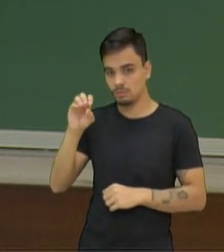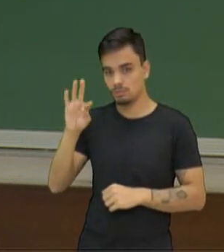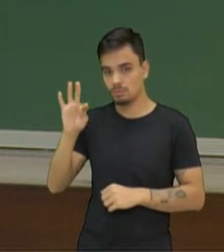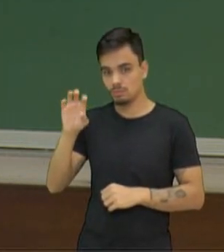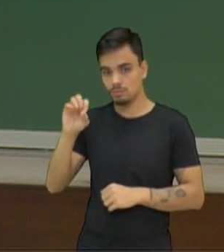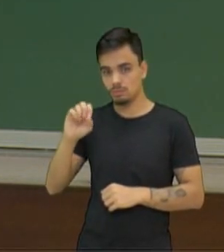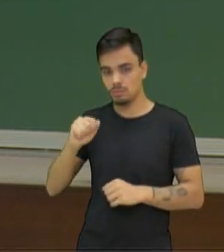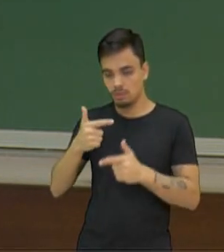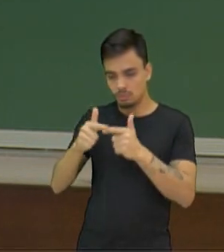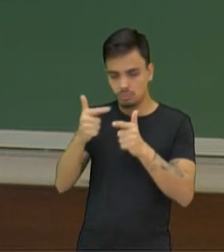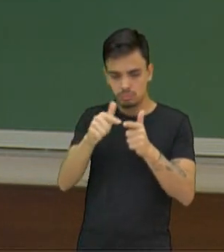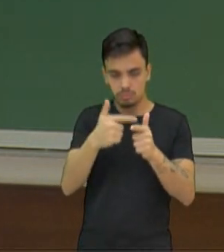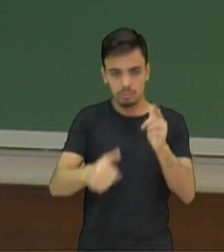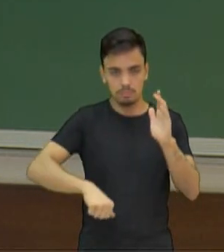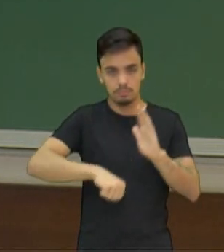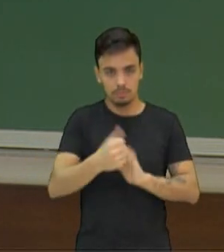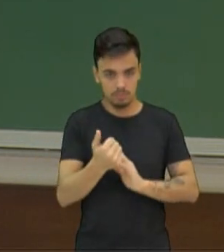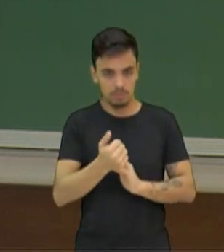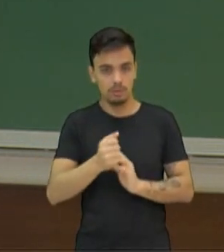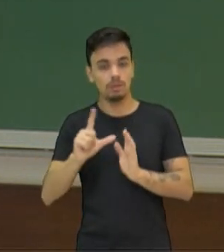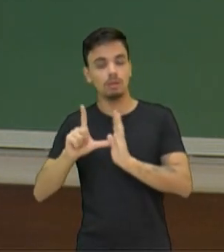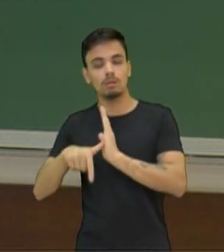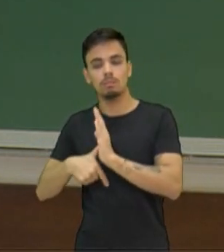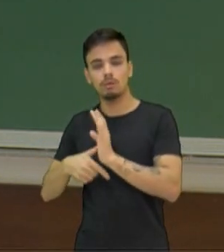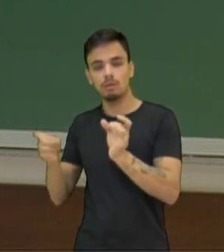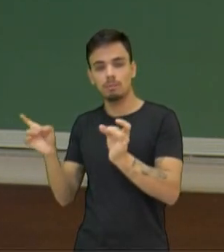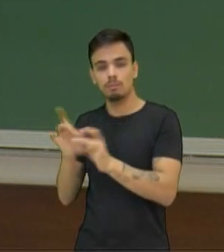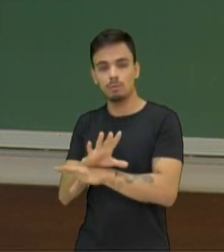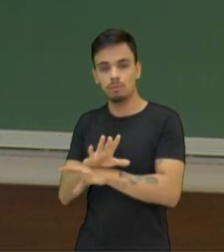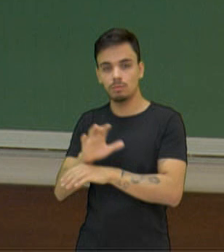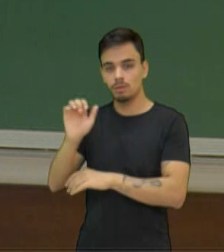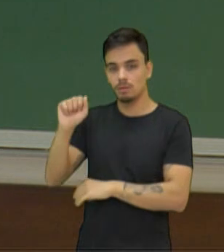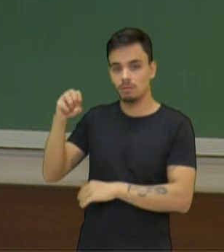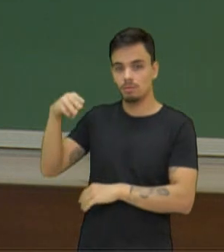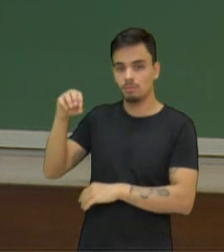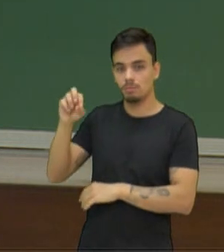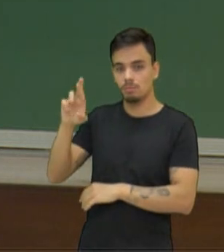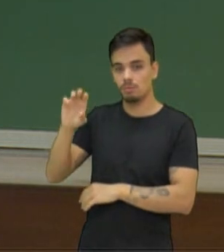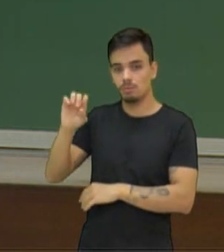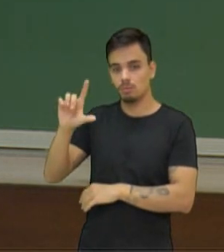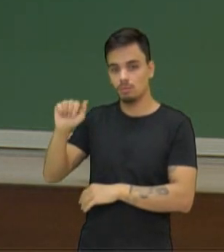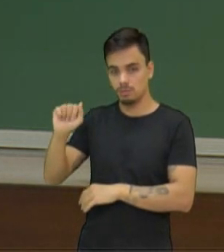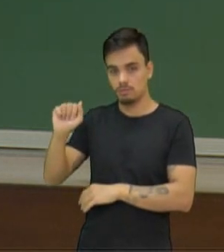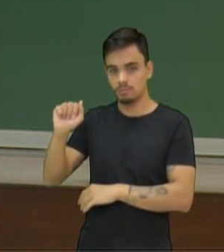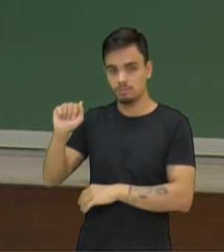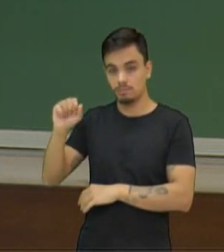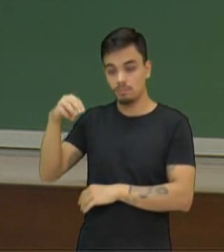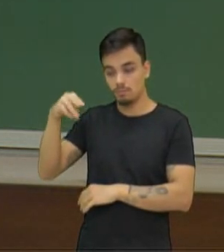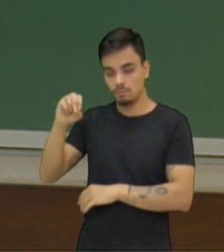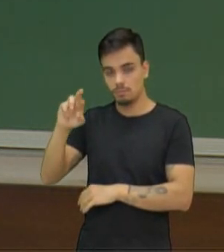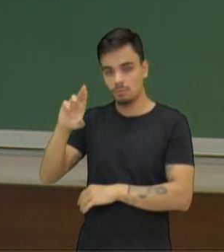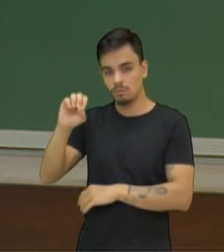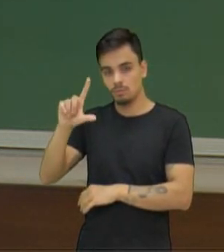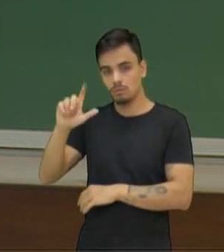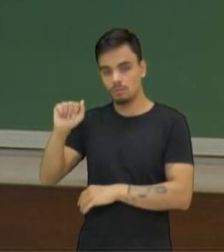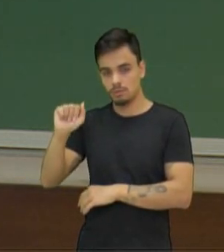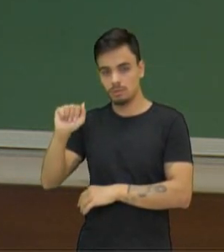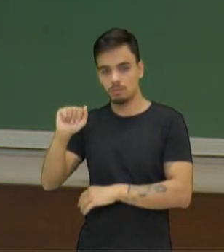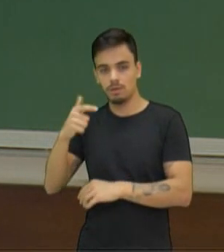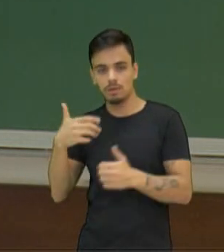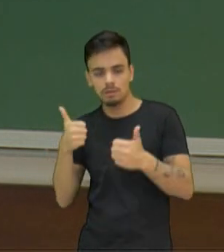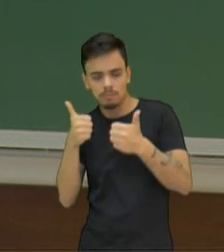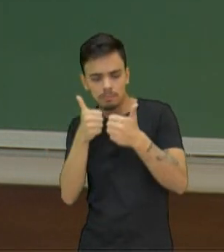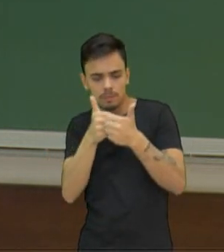primeiras divisões e vai formar a mórula, que a gente chama, que vai se aproximando lá da região do